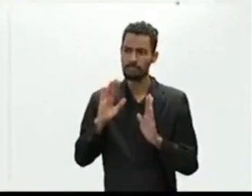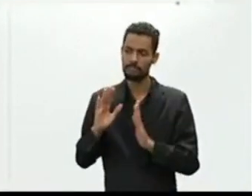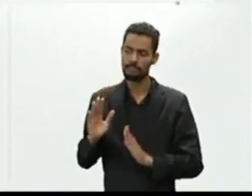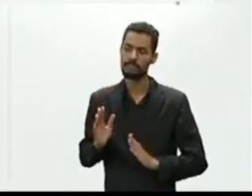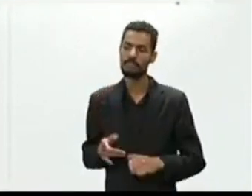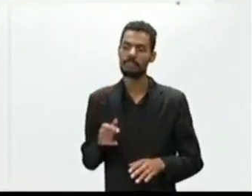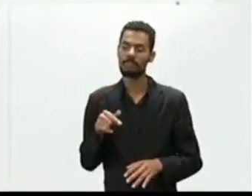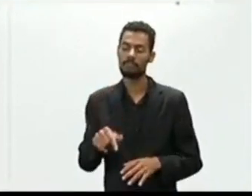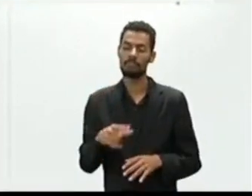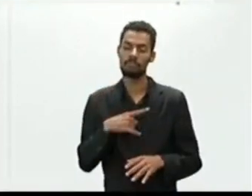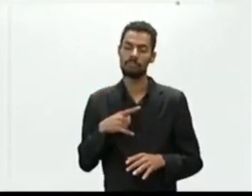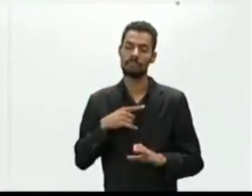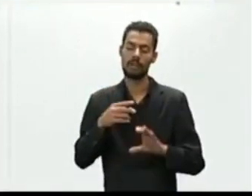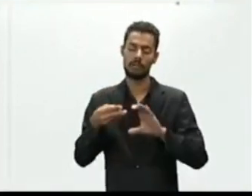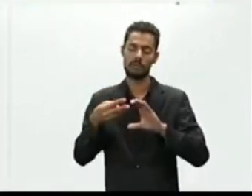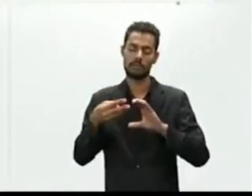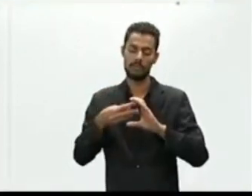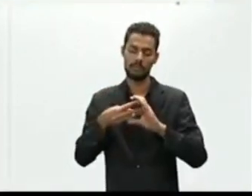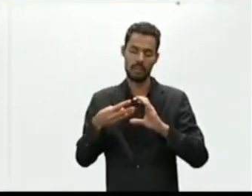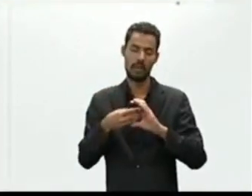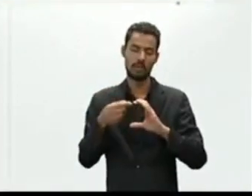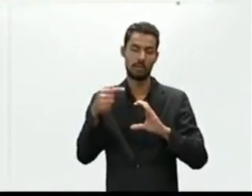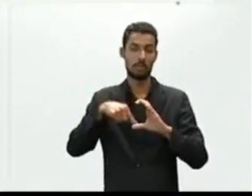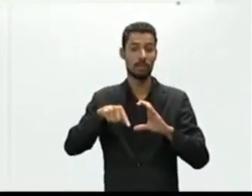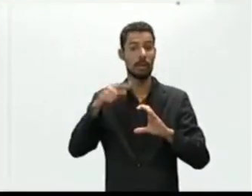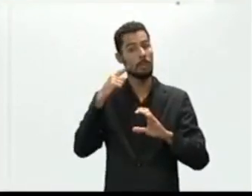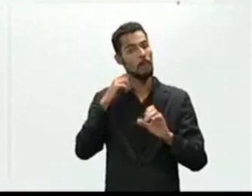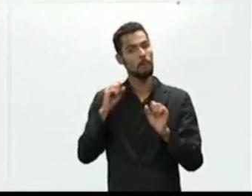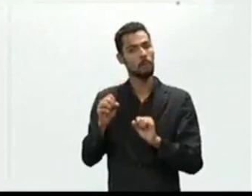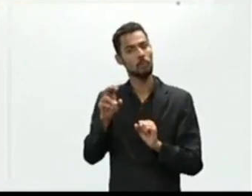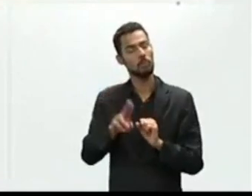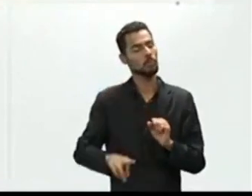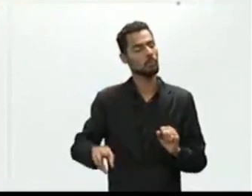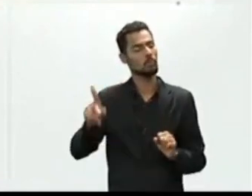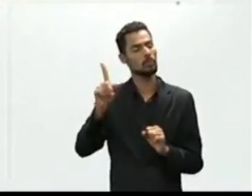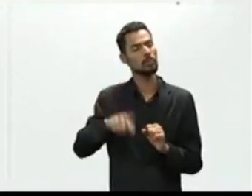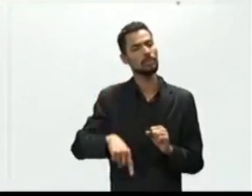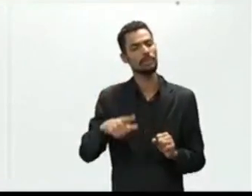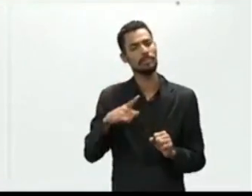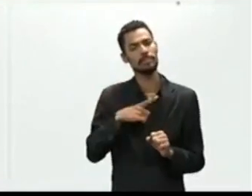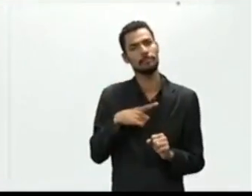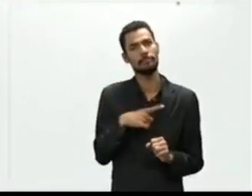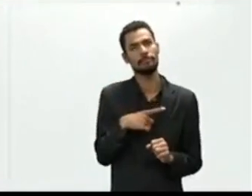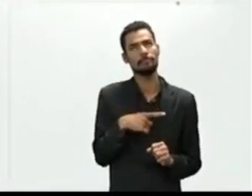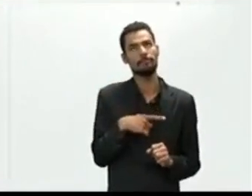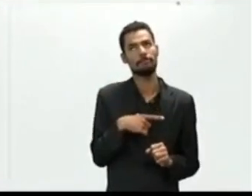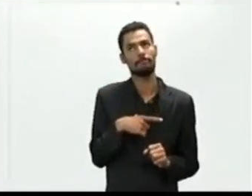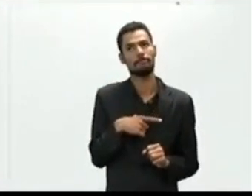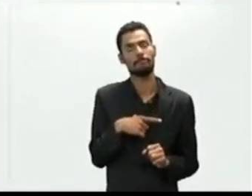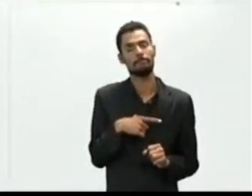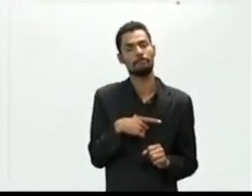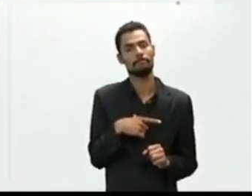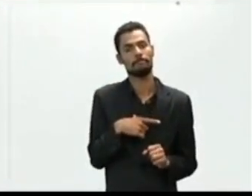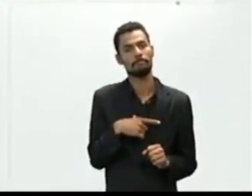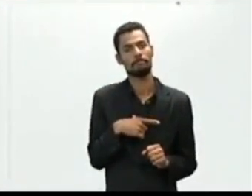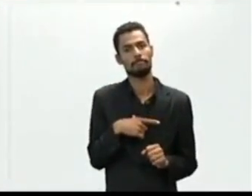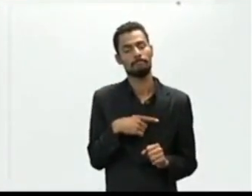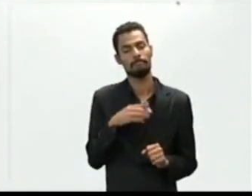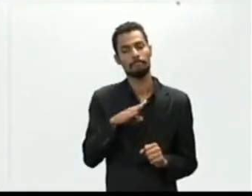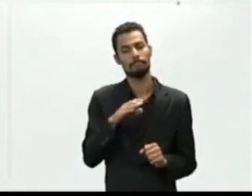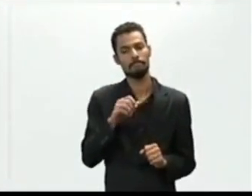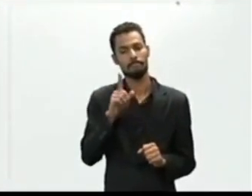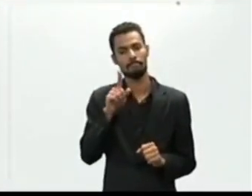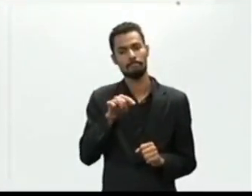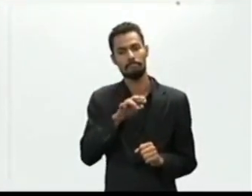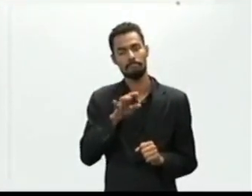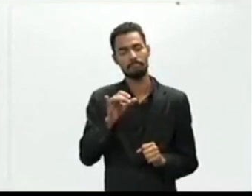esse gene está dentro da minha célula, por exemplo. Ou eu posso usar isso mesmo em bactéria, eu posso usar isso mesmo num tubinho para ter só esse DNA